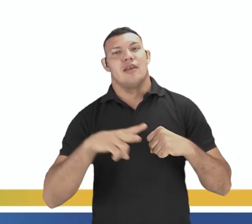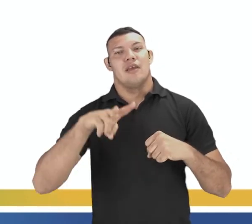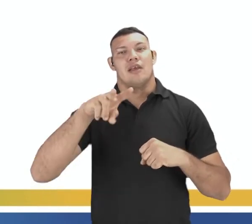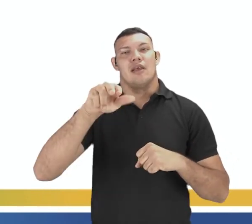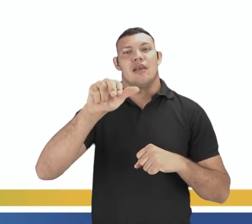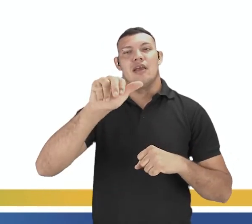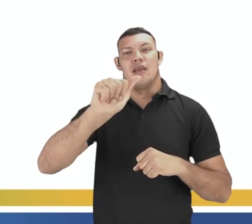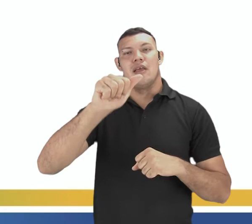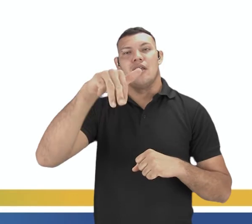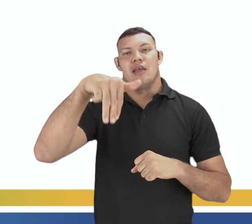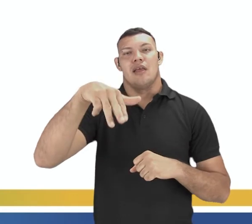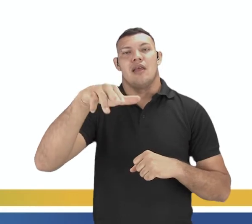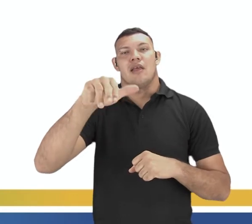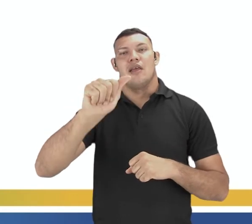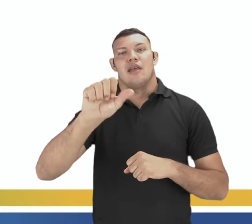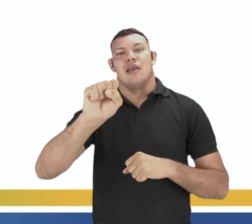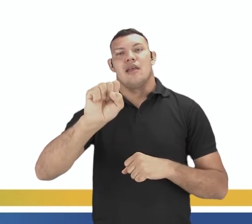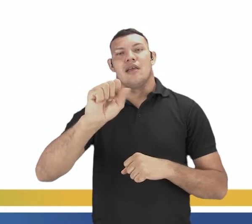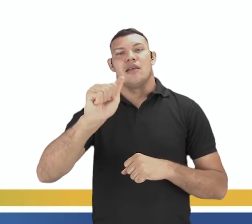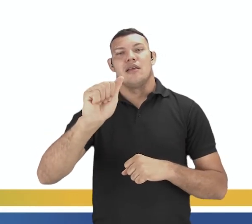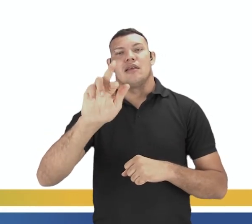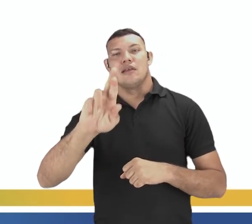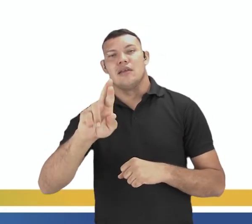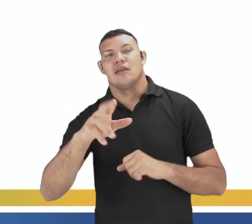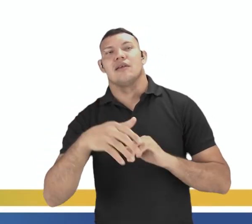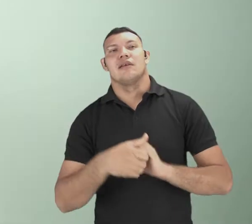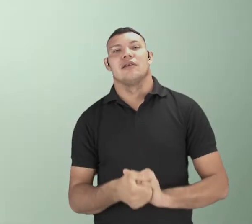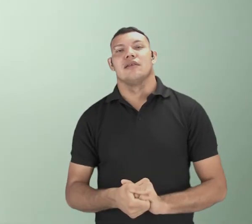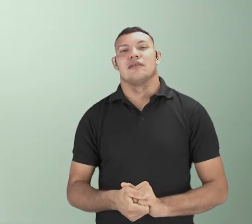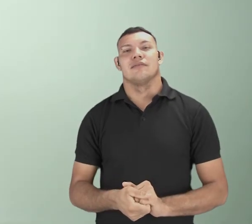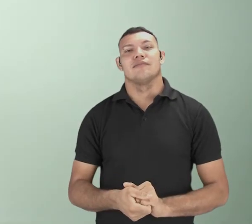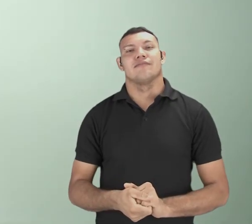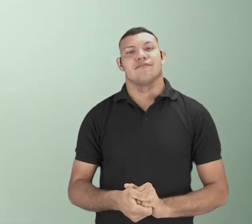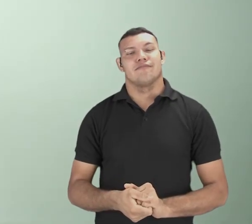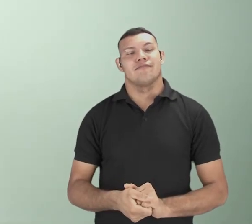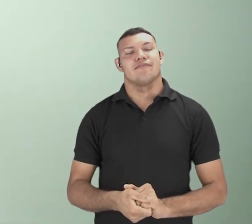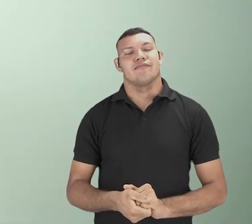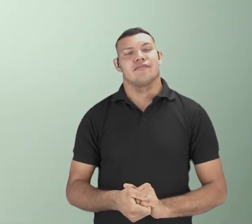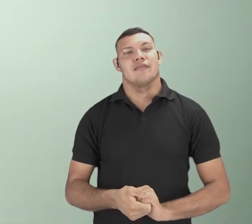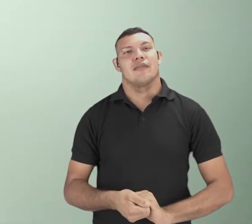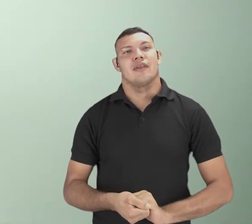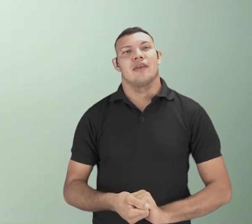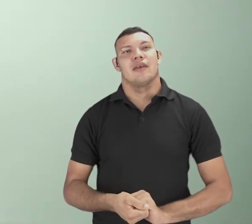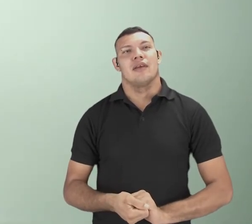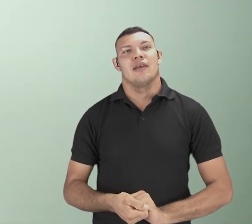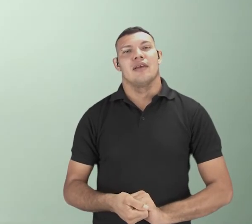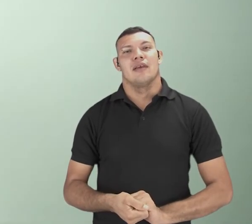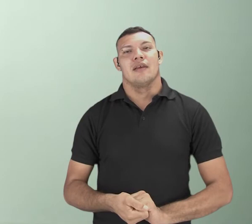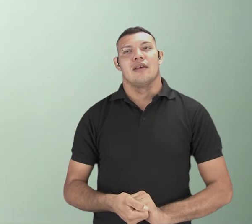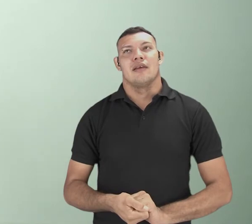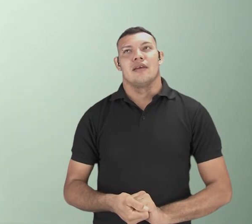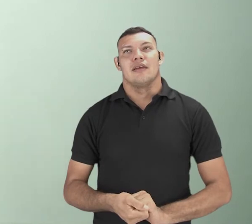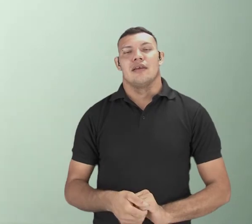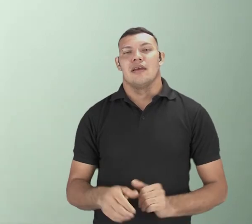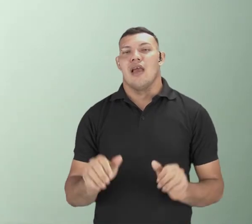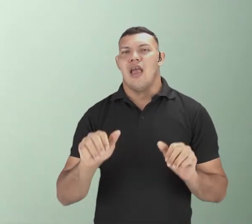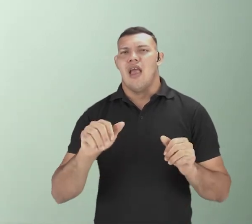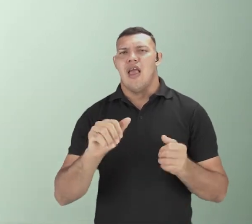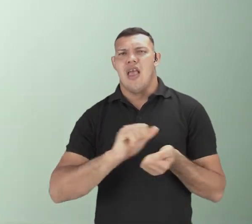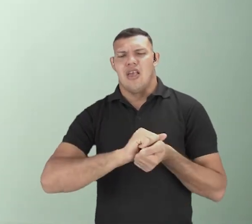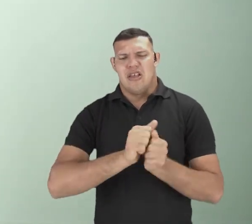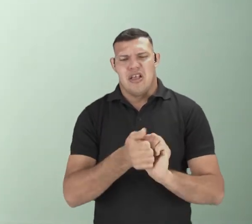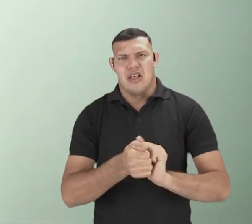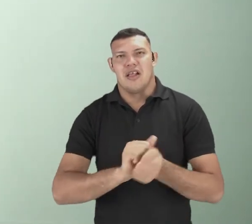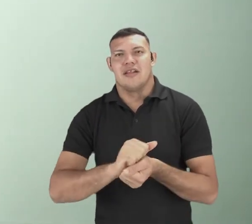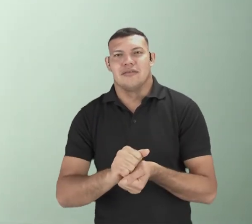verbo amassar, eu amasso, tu amassa, ele amassa. Pode ser amassar alguém, pode